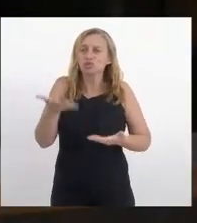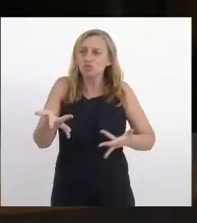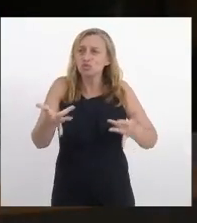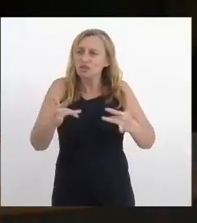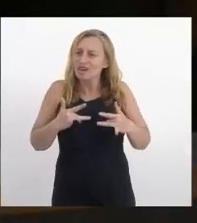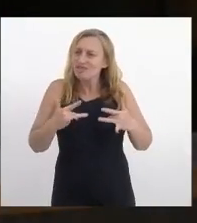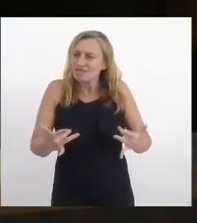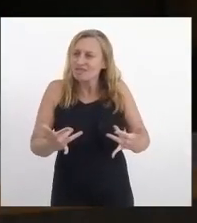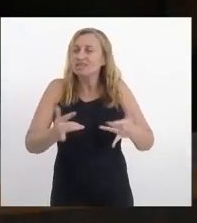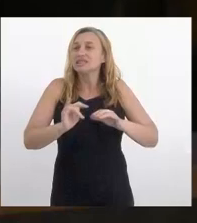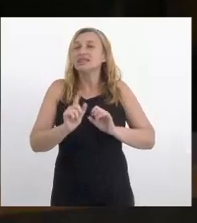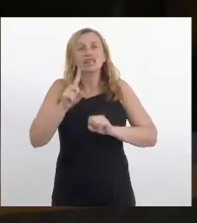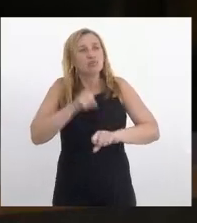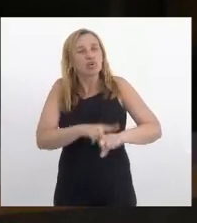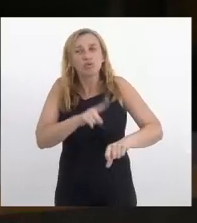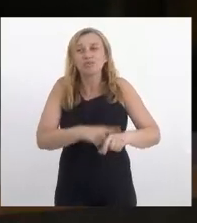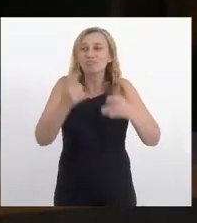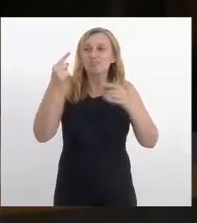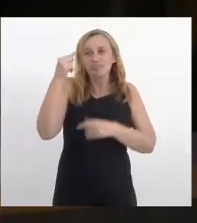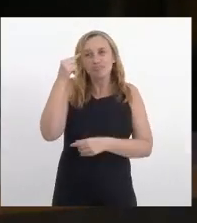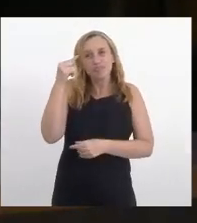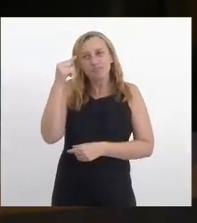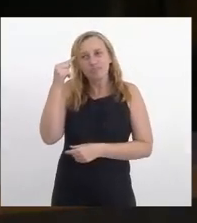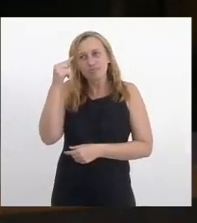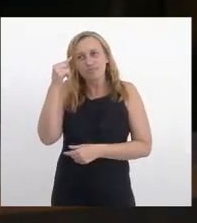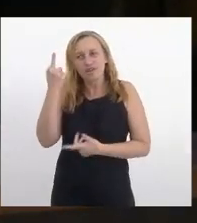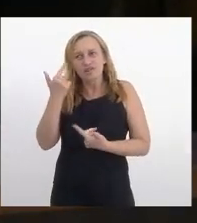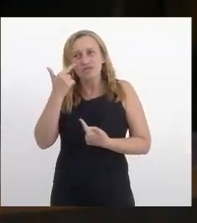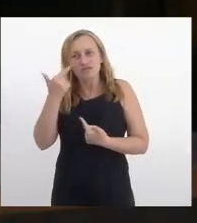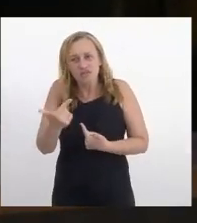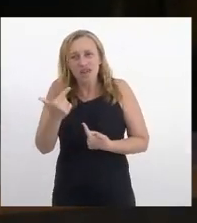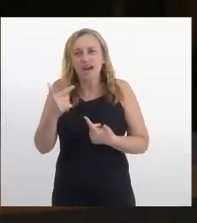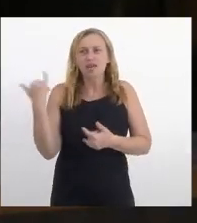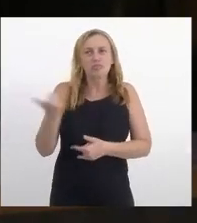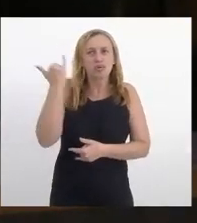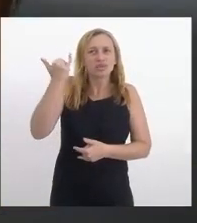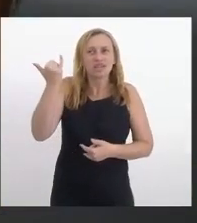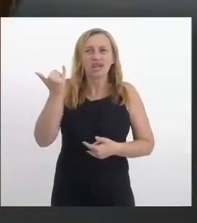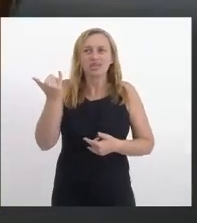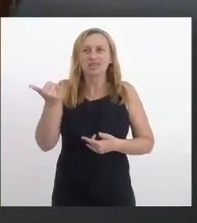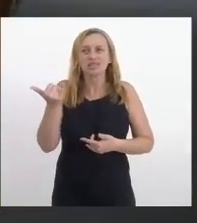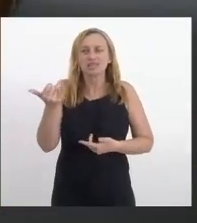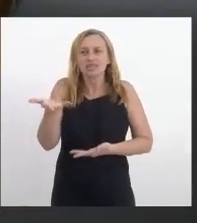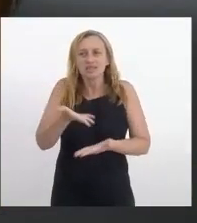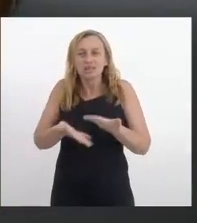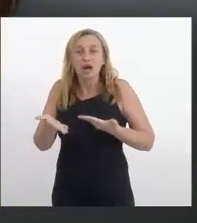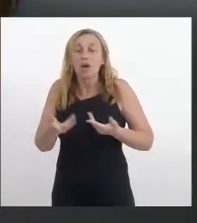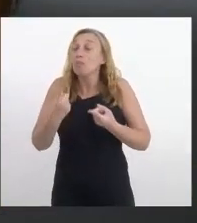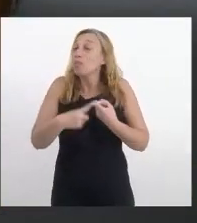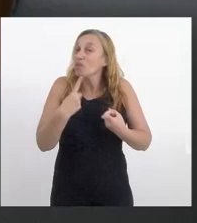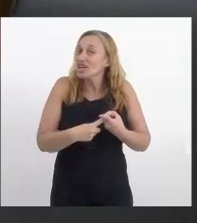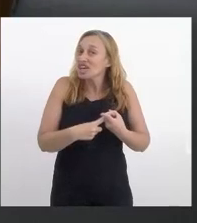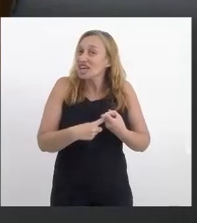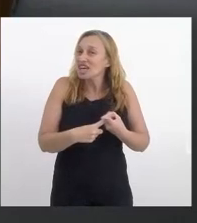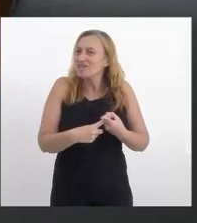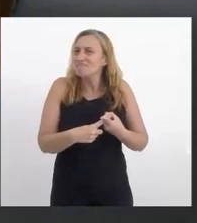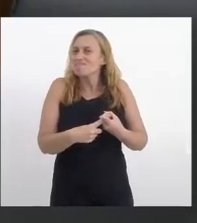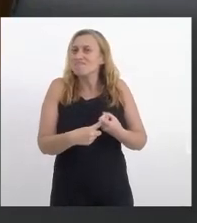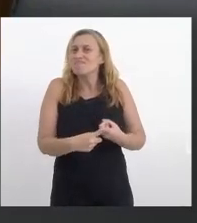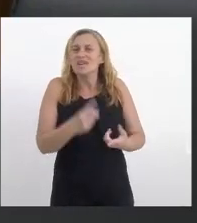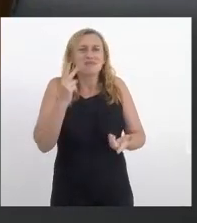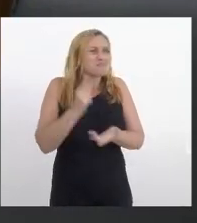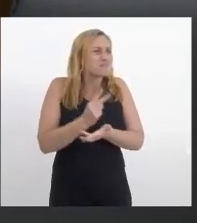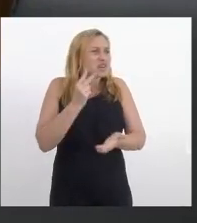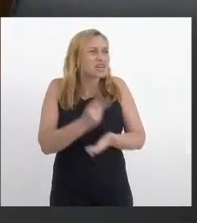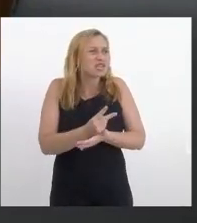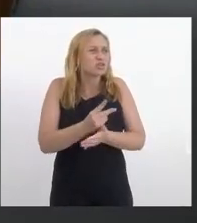acolhimento. Naquele momento, eu pude perceber a importância da fraternidade. Porque, apesar de